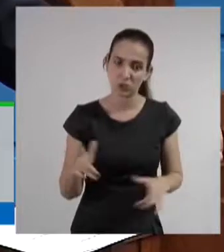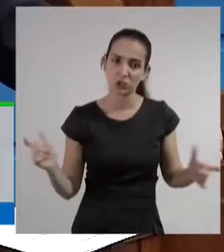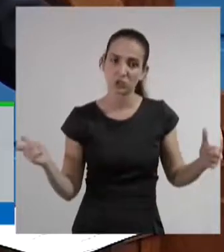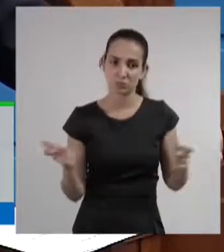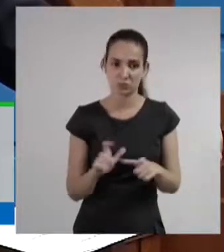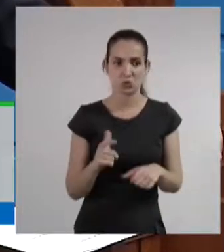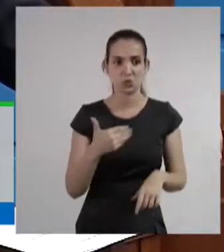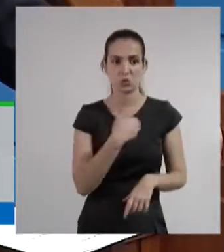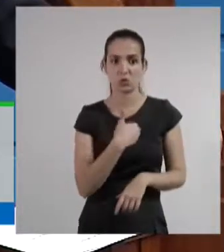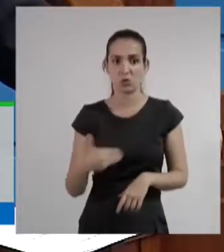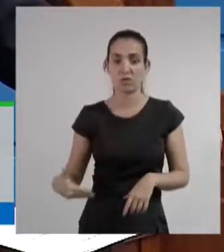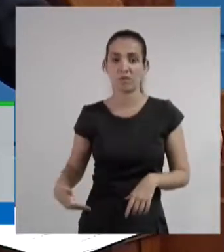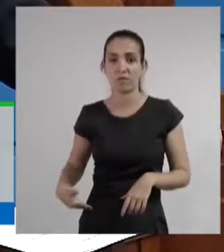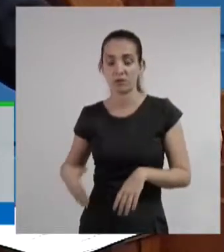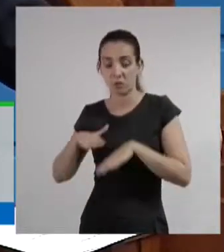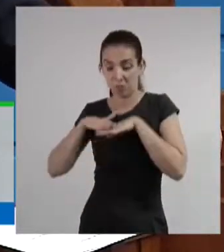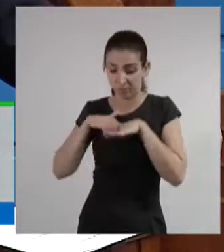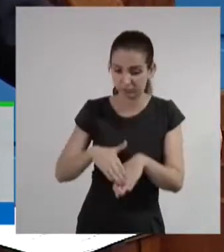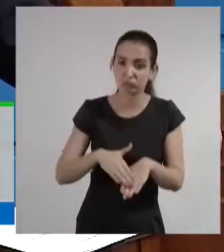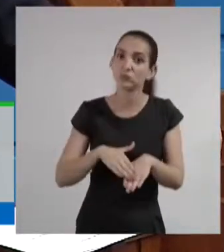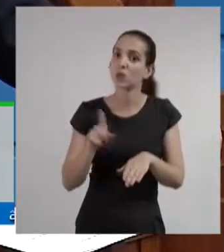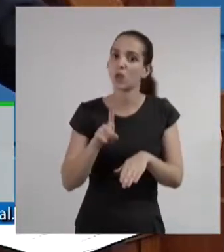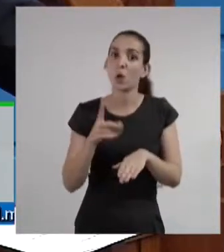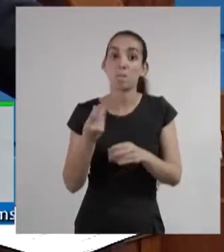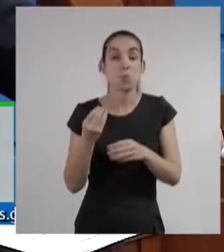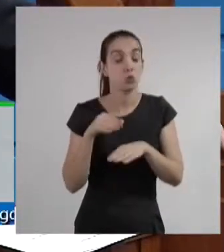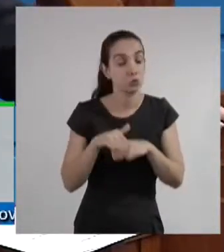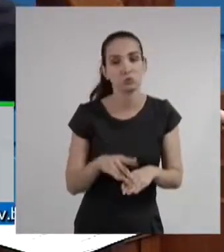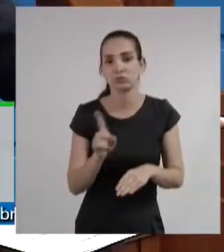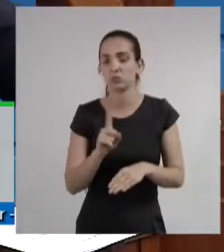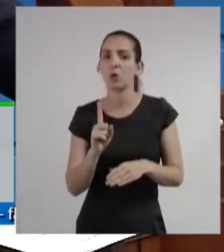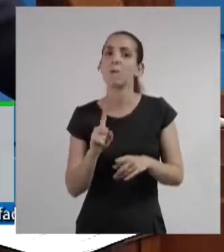presença do Estado na economia, dando,